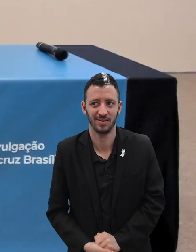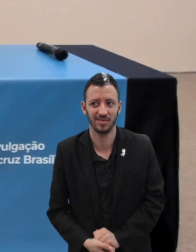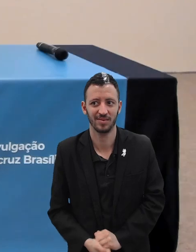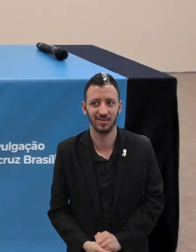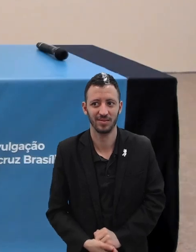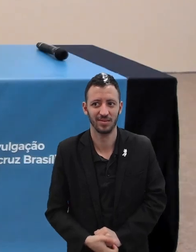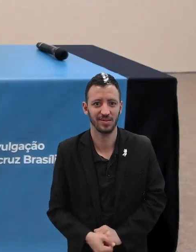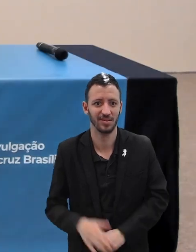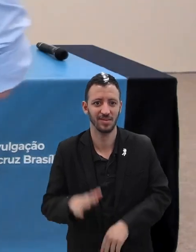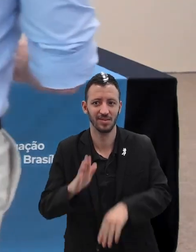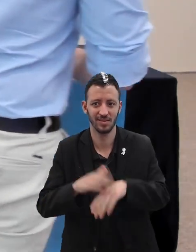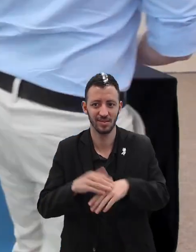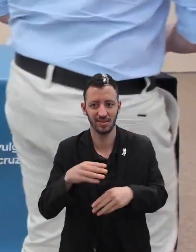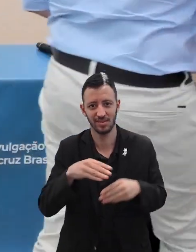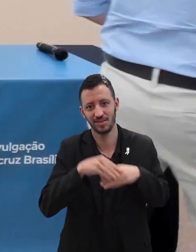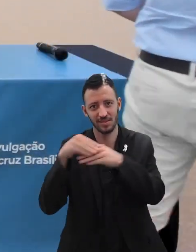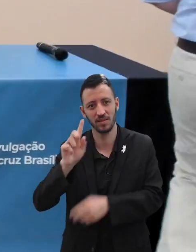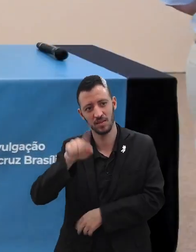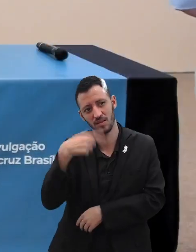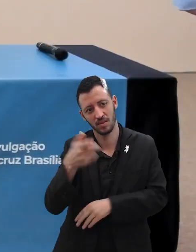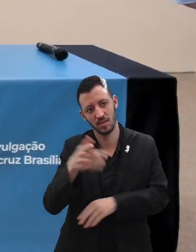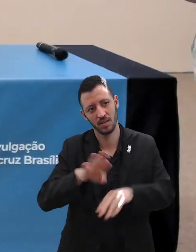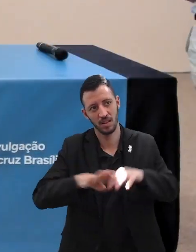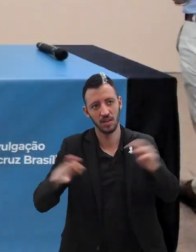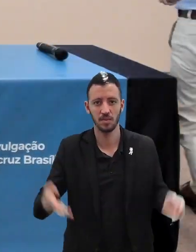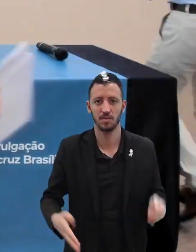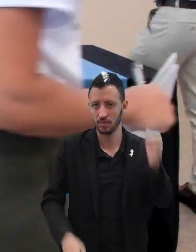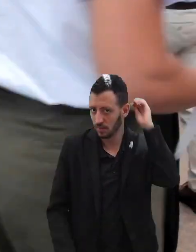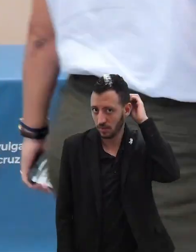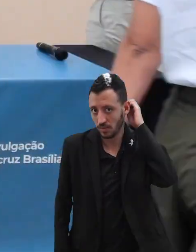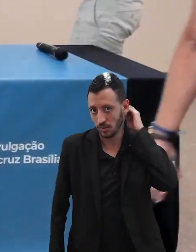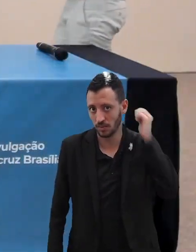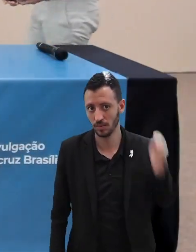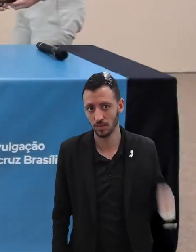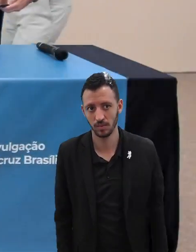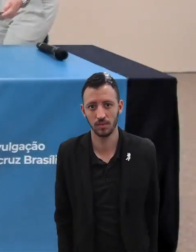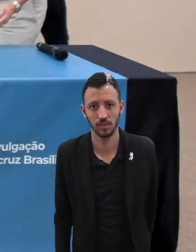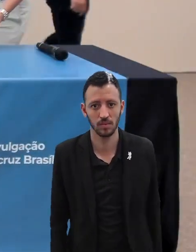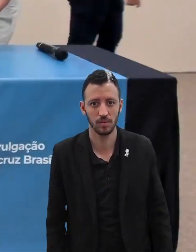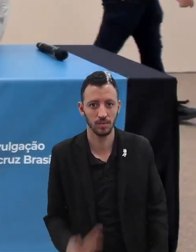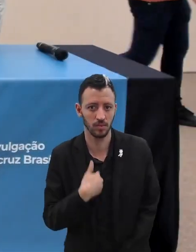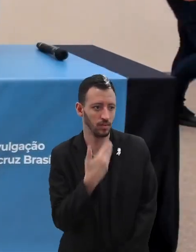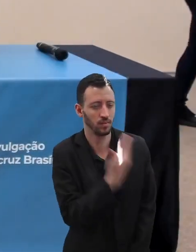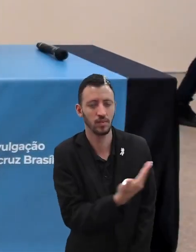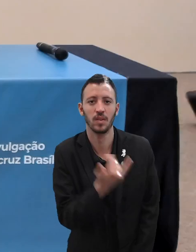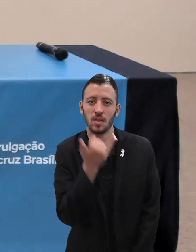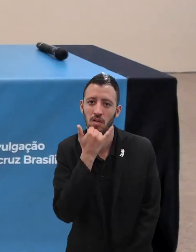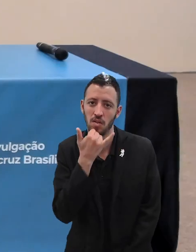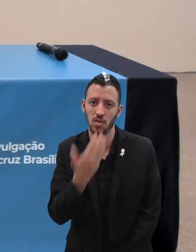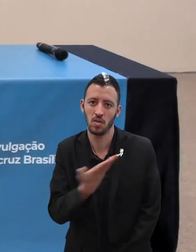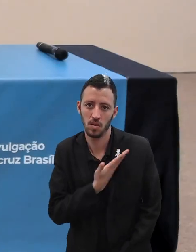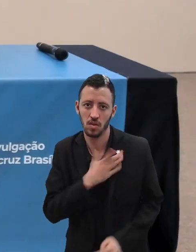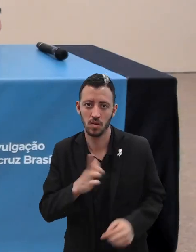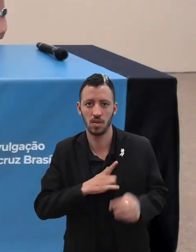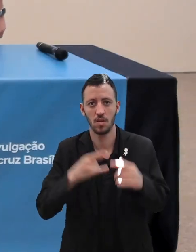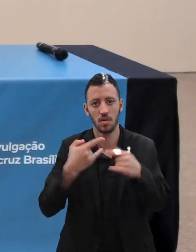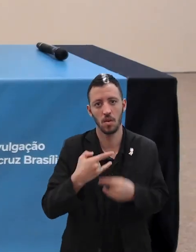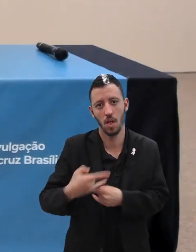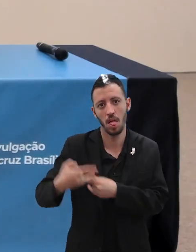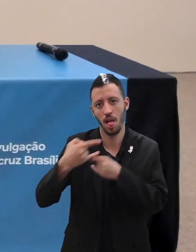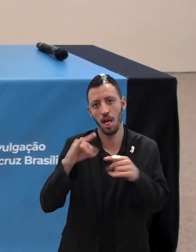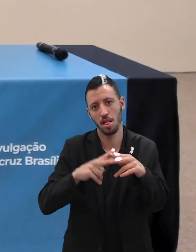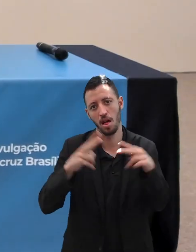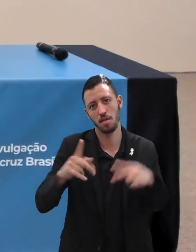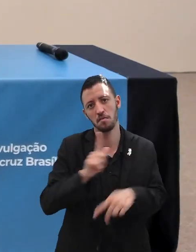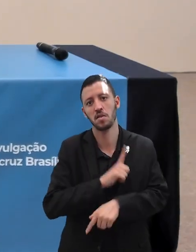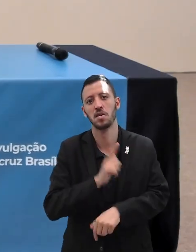para chamar e conduzir a próxima mesa. E eu já peço desculpas para os colegas que estão online esperando há